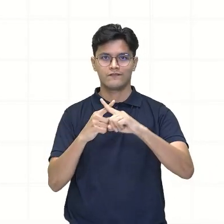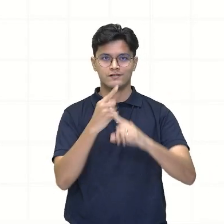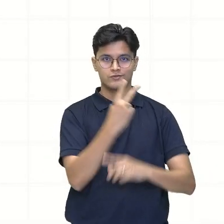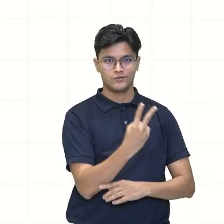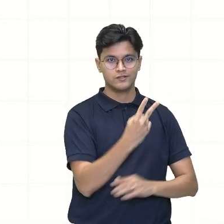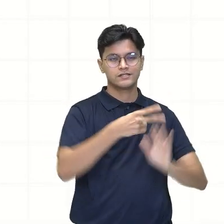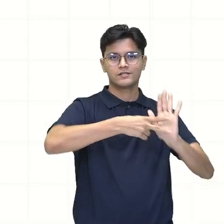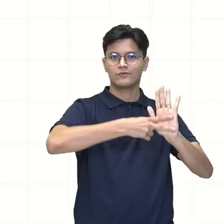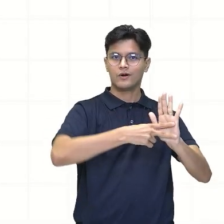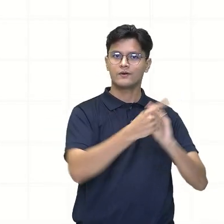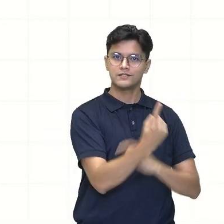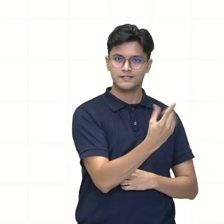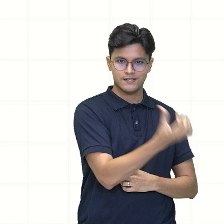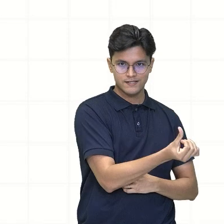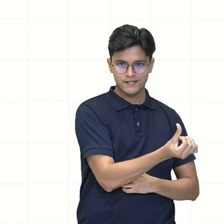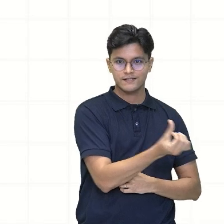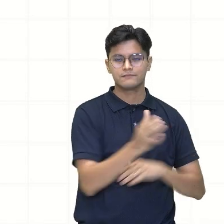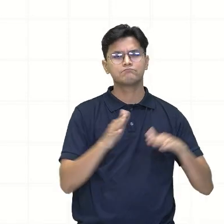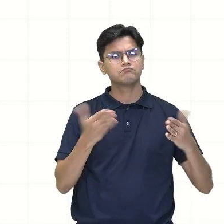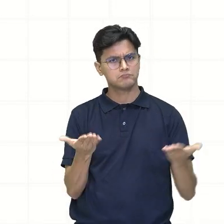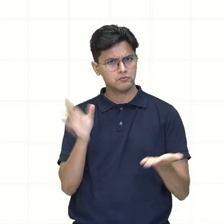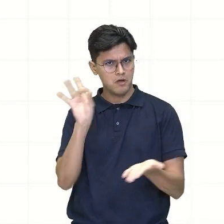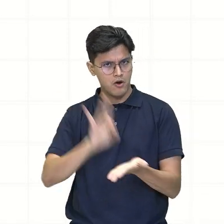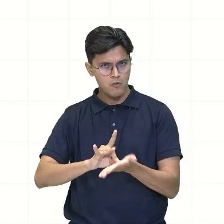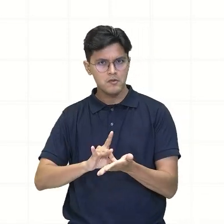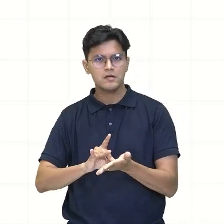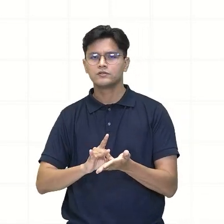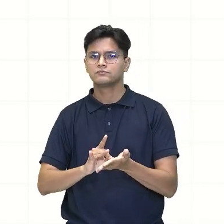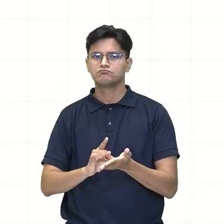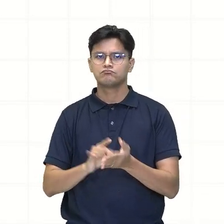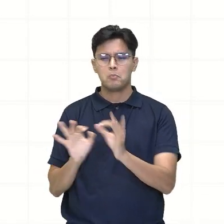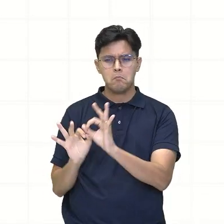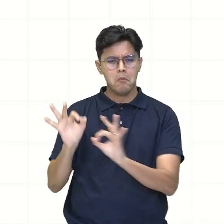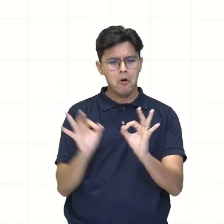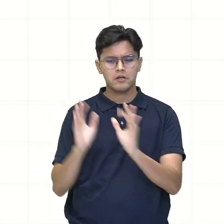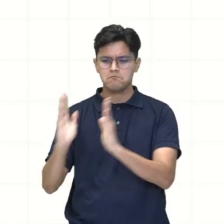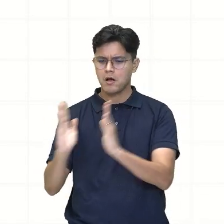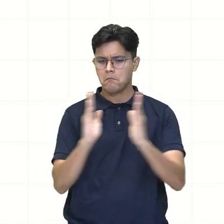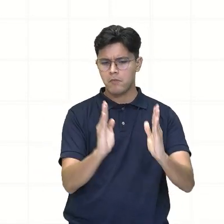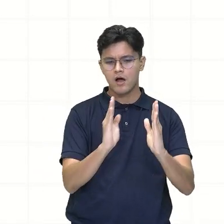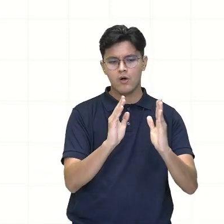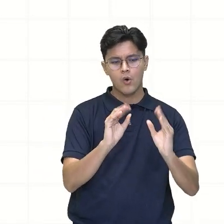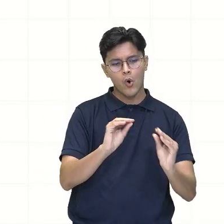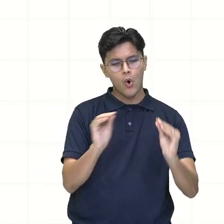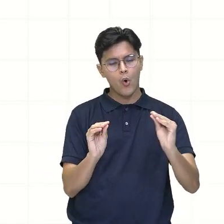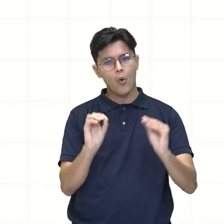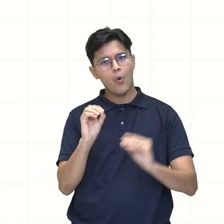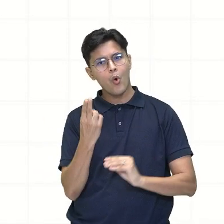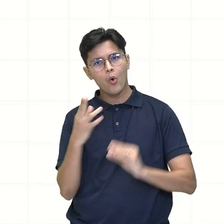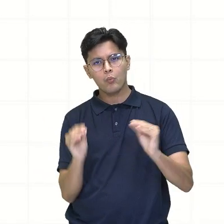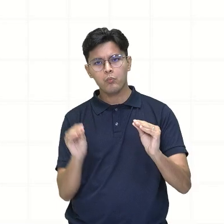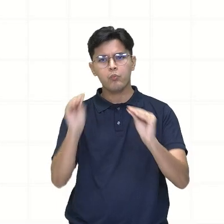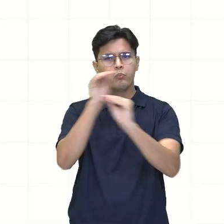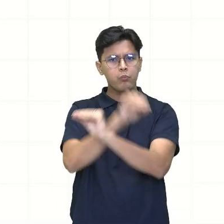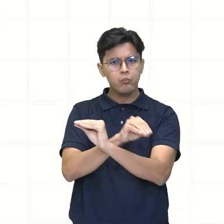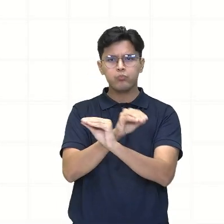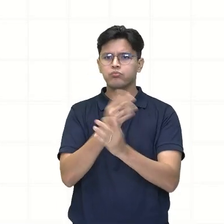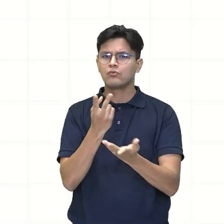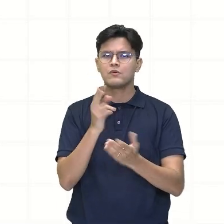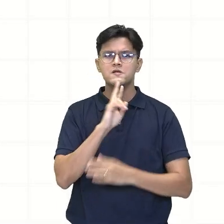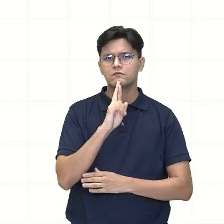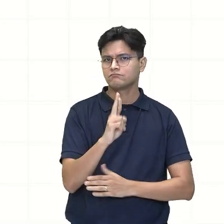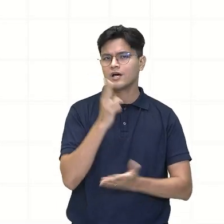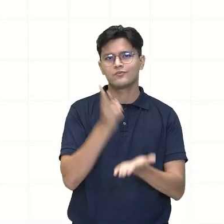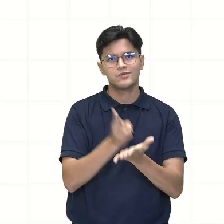Então, realmente, ó, não importa aqui a ordem, vai valer. Mais 2 vezes menos 8 é igual a menos